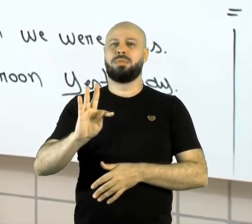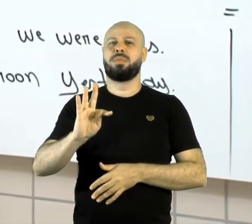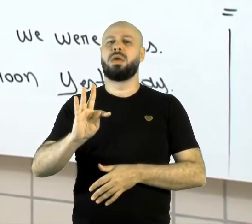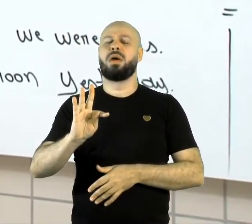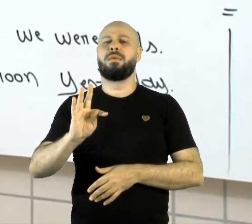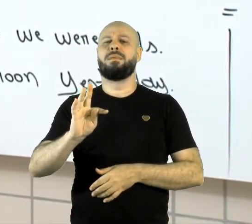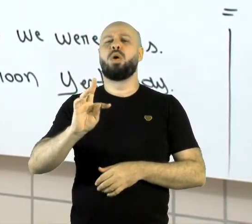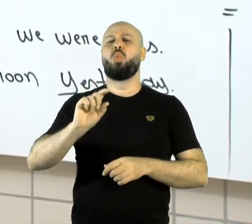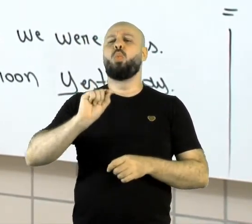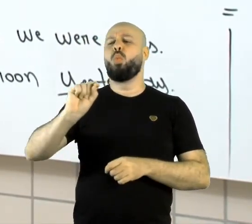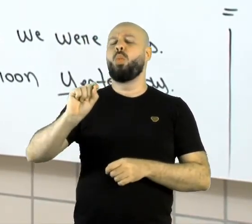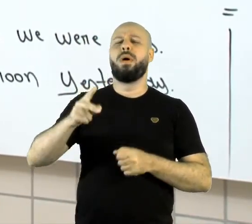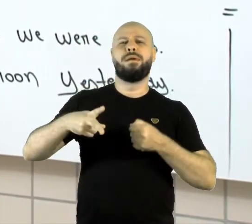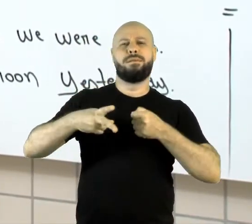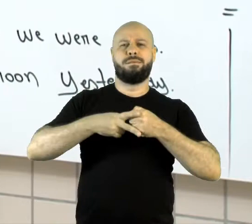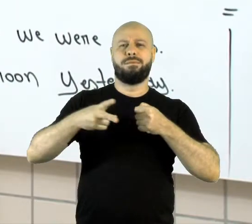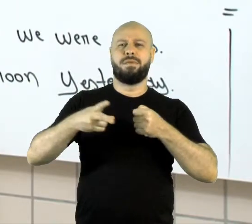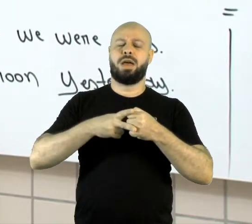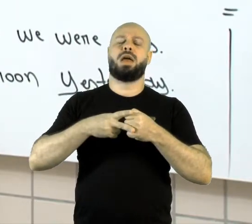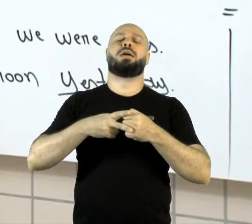nós vamos então